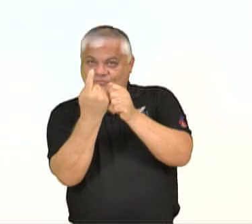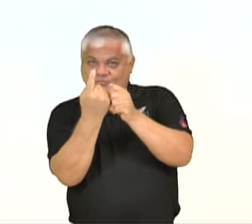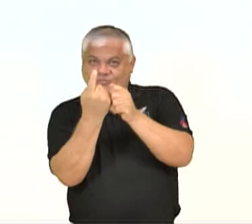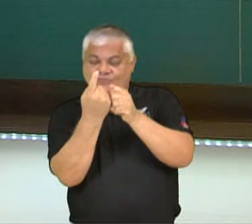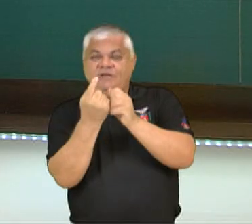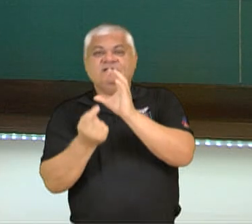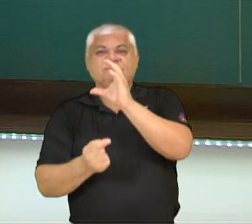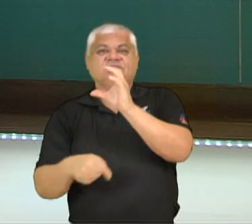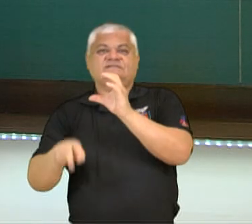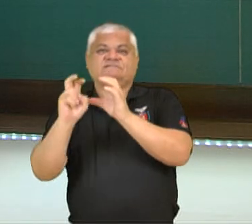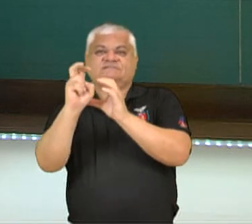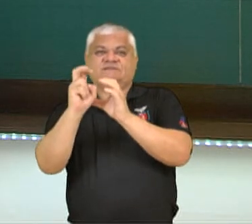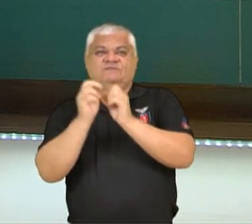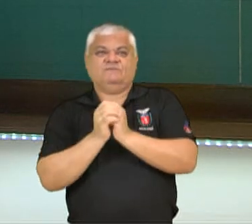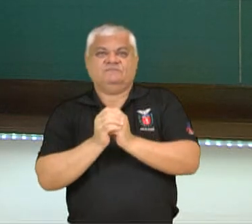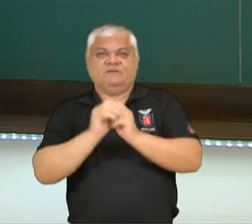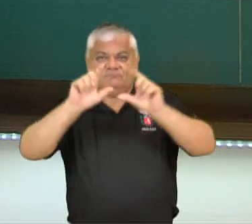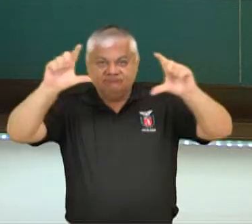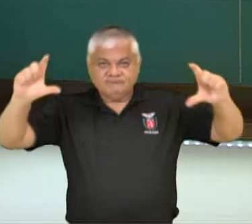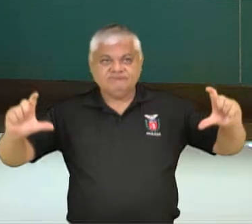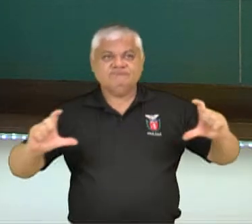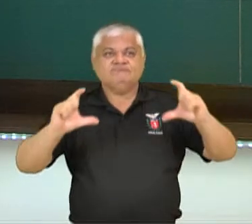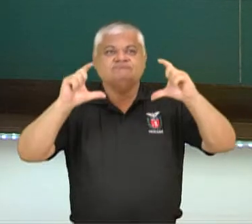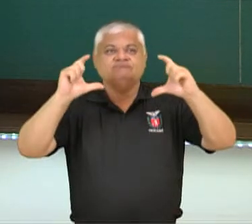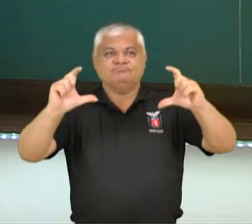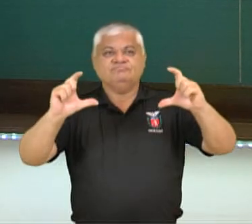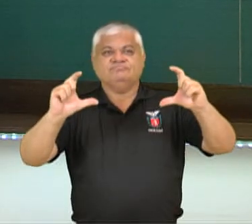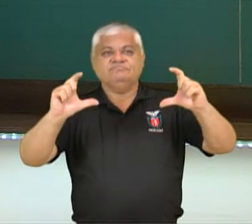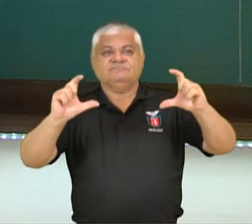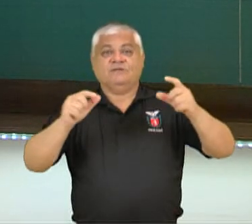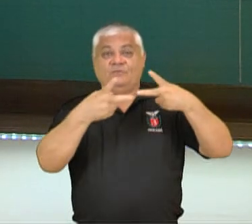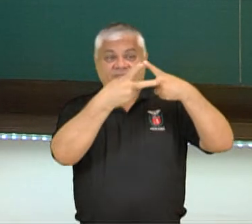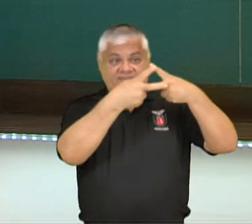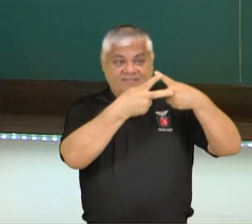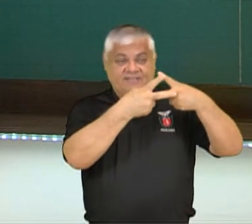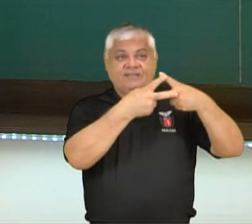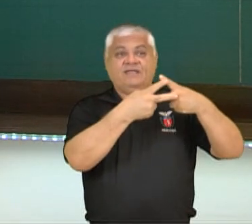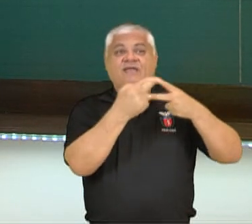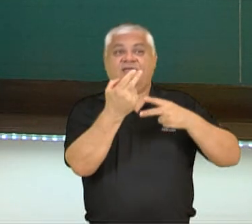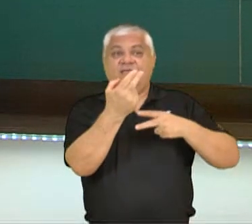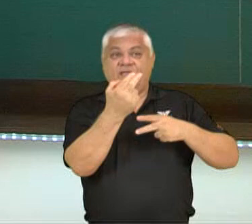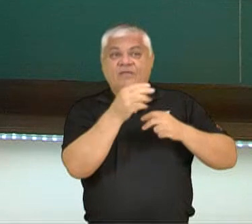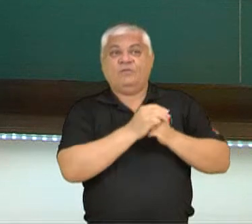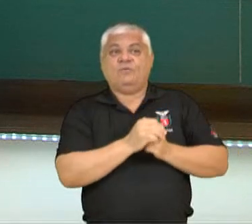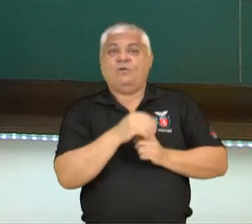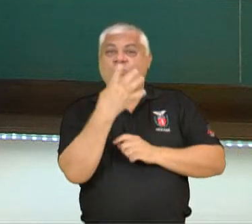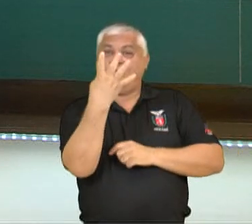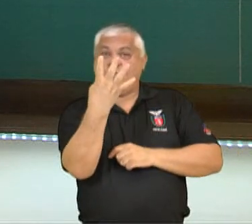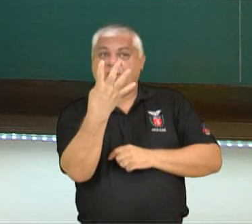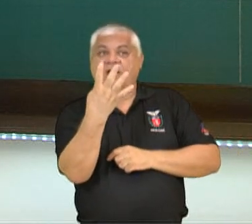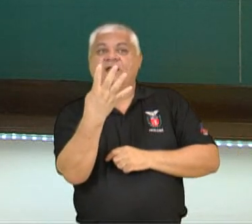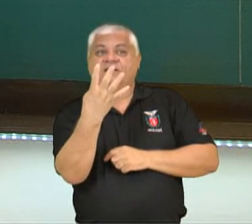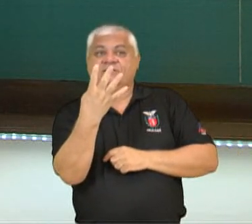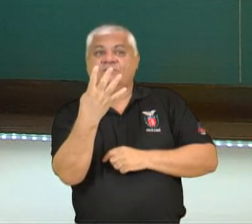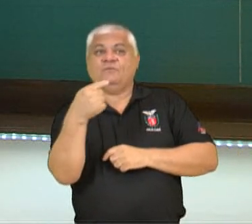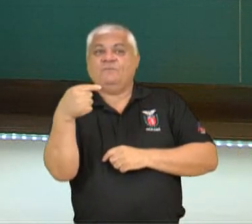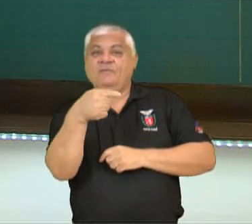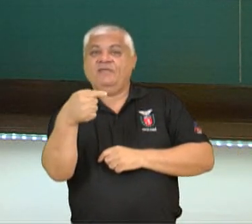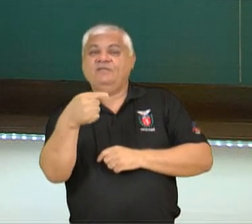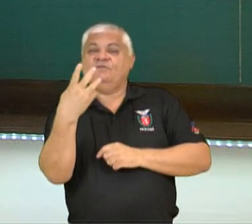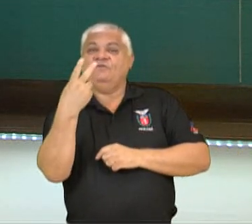e o c é 5. Então, fazendo o cálculo, né, delta igual a 4 menos 20, resulta em